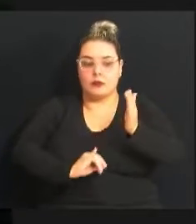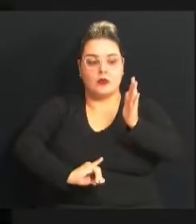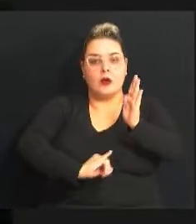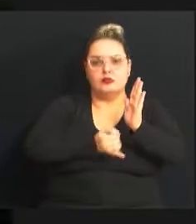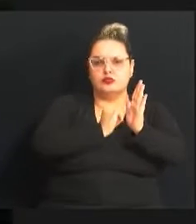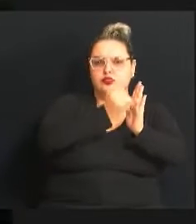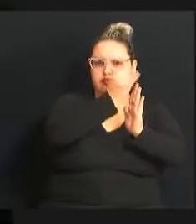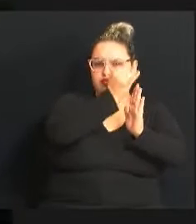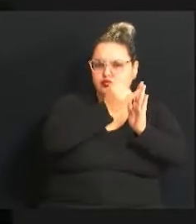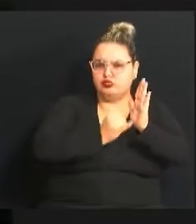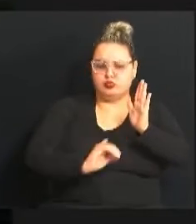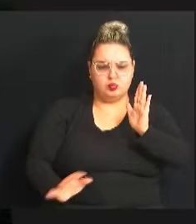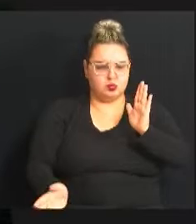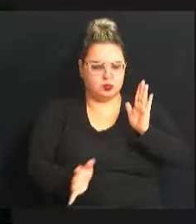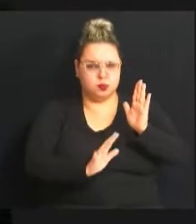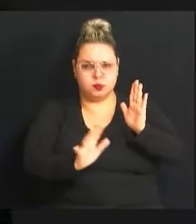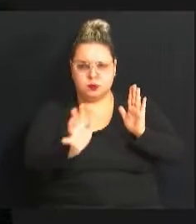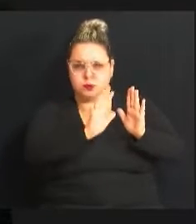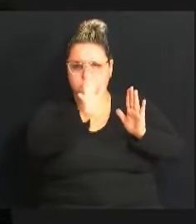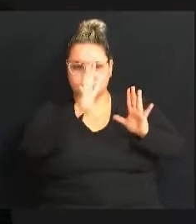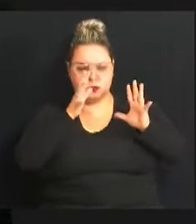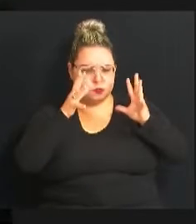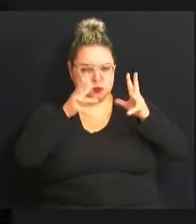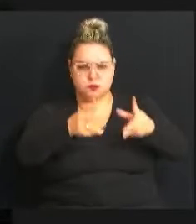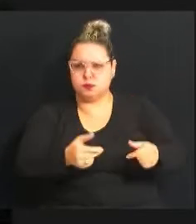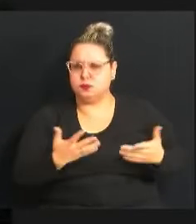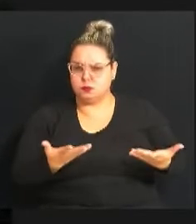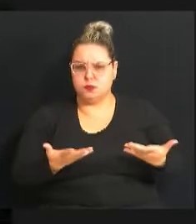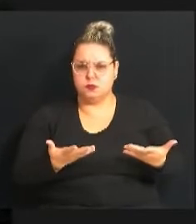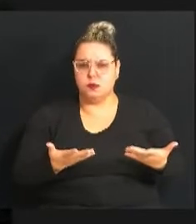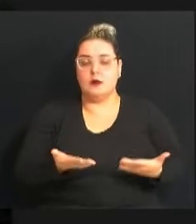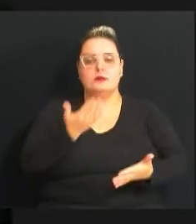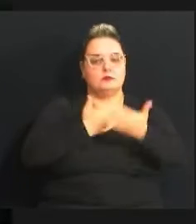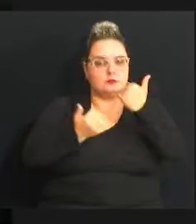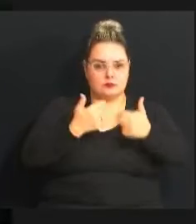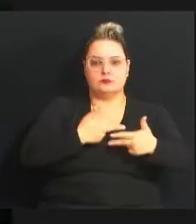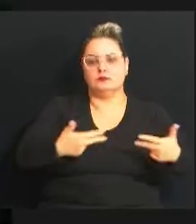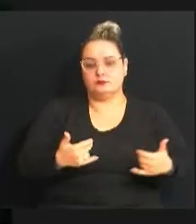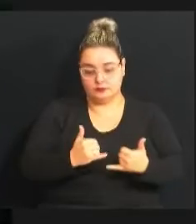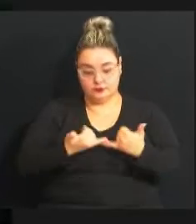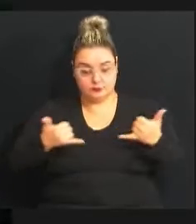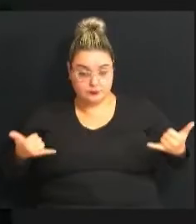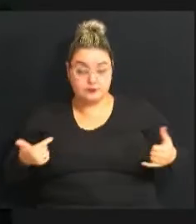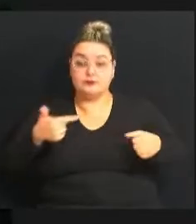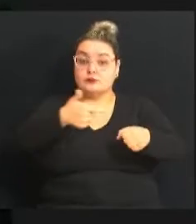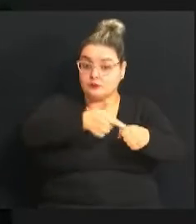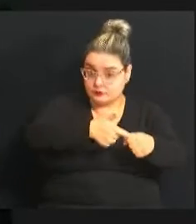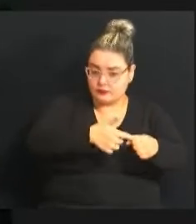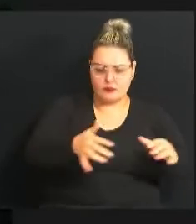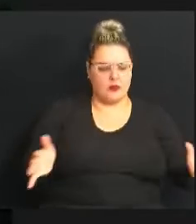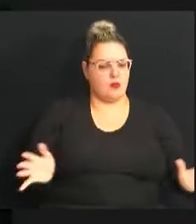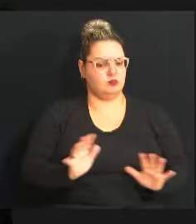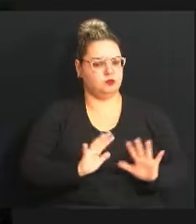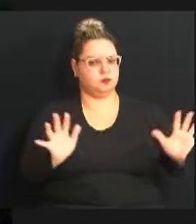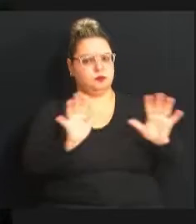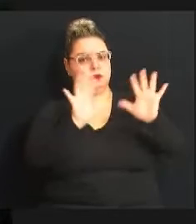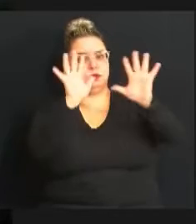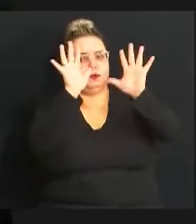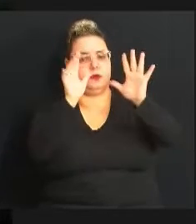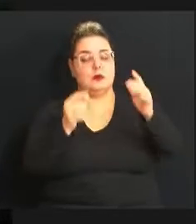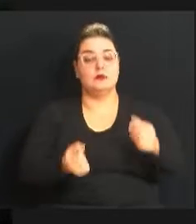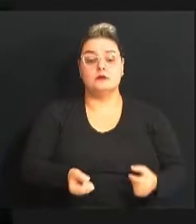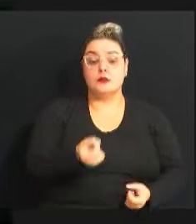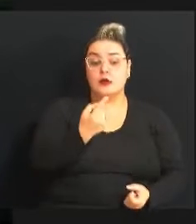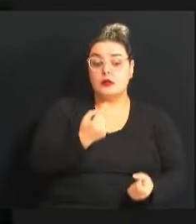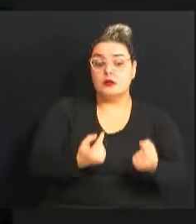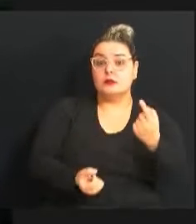bem significativa, muito concentrado nos preços de alimento, energia e combustíveis, e alguns desses preços estão, vamos